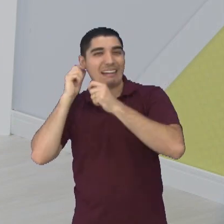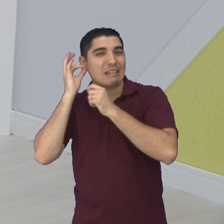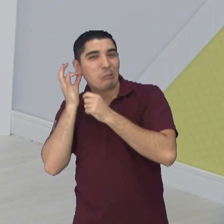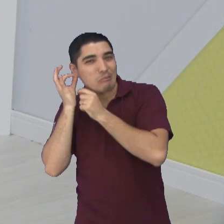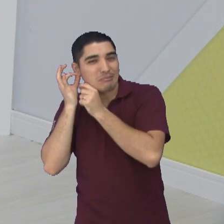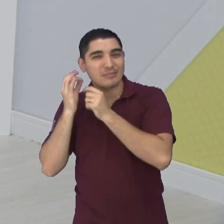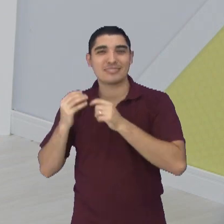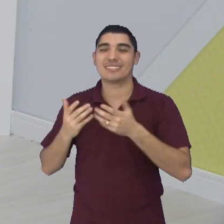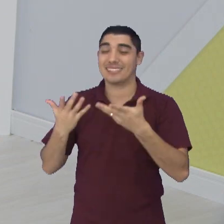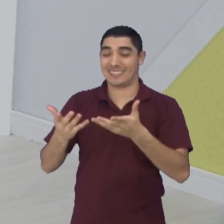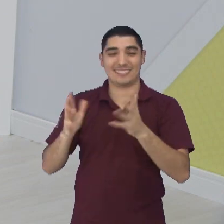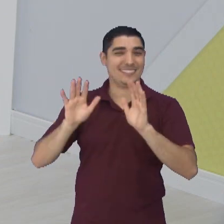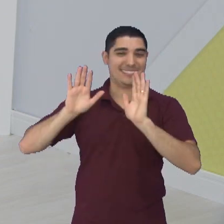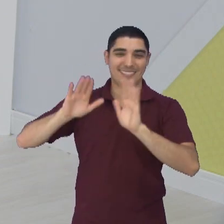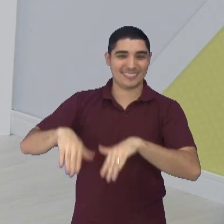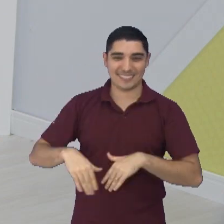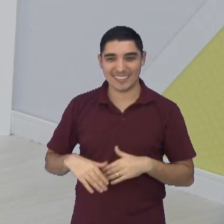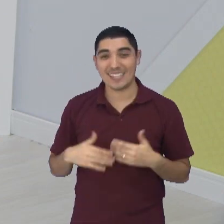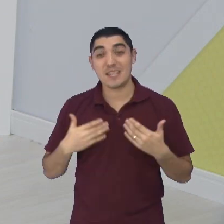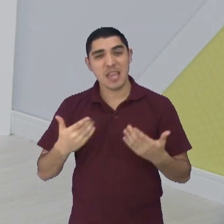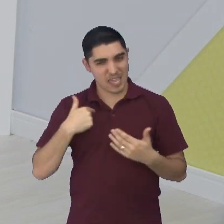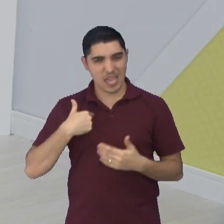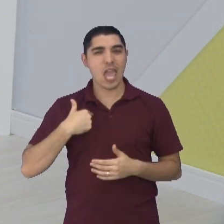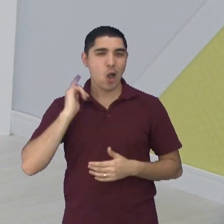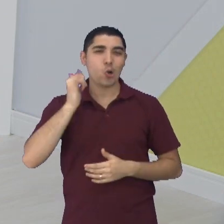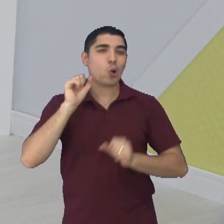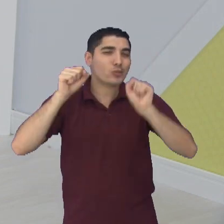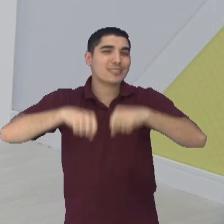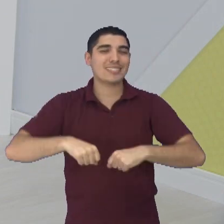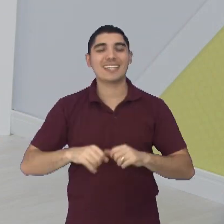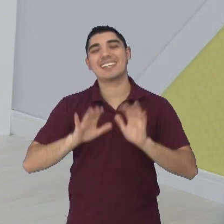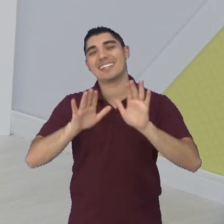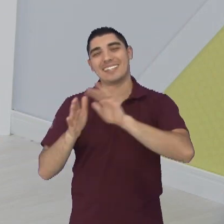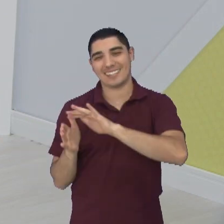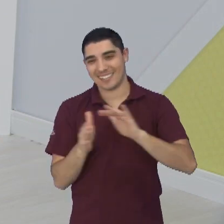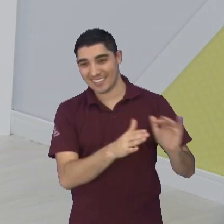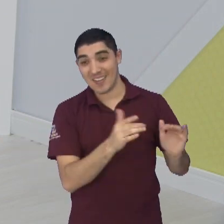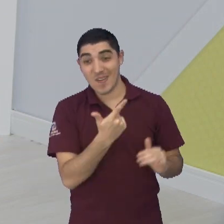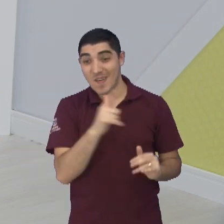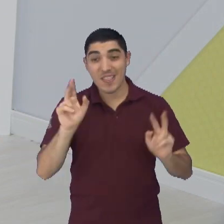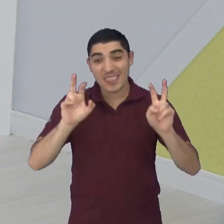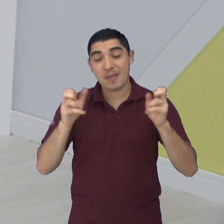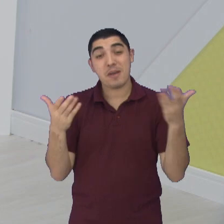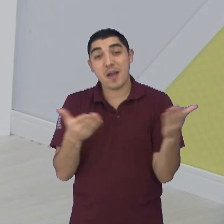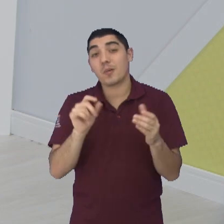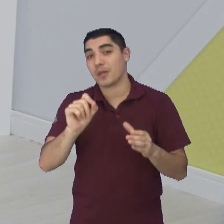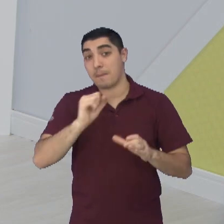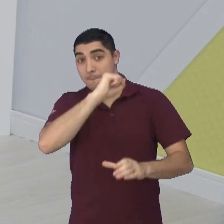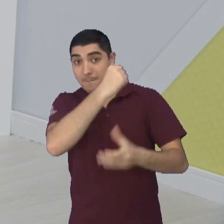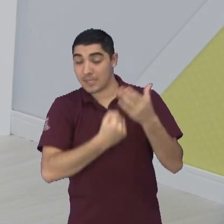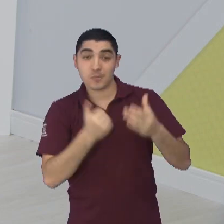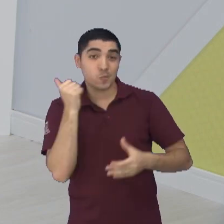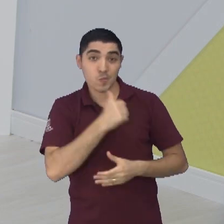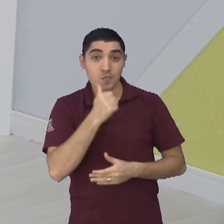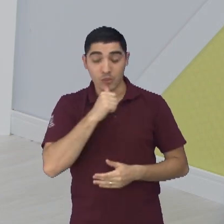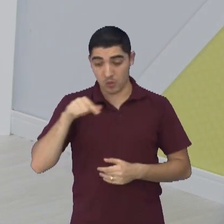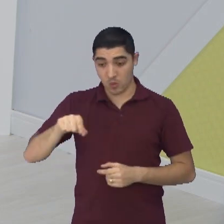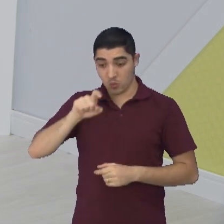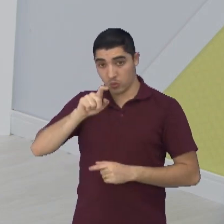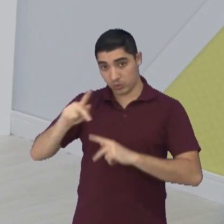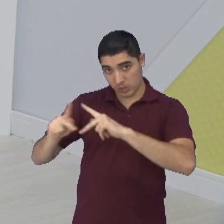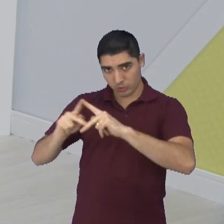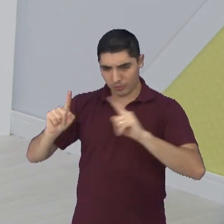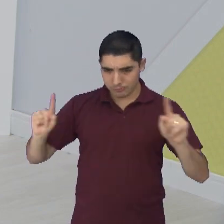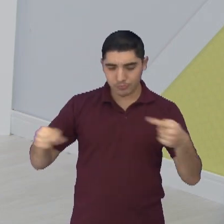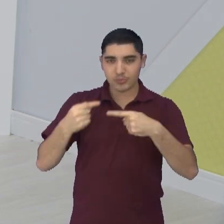ali, que beleza, hein? Eu conto mesmo, tá nem aí. Mas Bruno, mudando de assunto agora, falando de basquete feminino, São José recebeu no último sábado